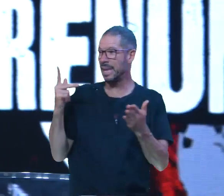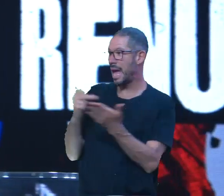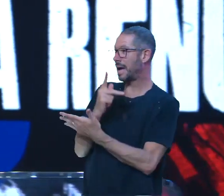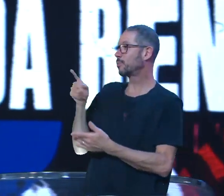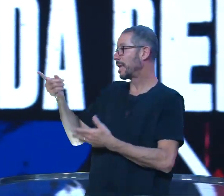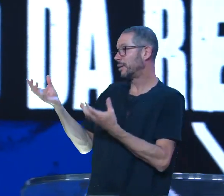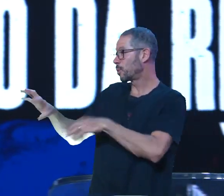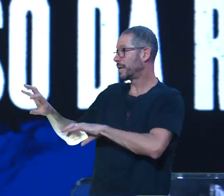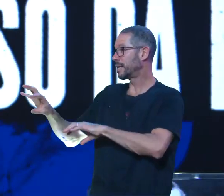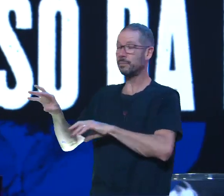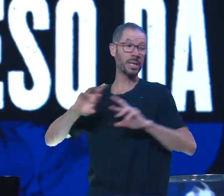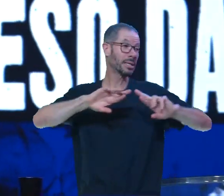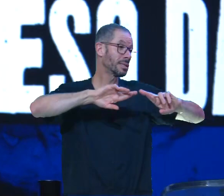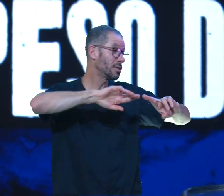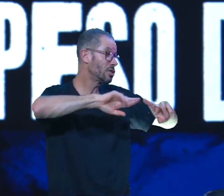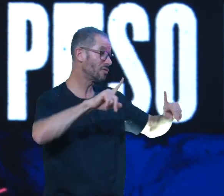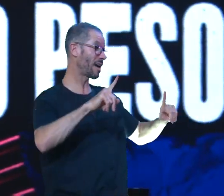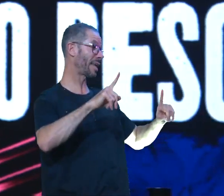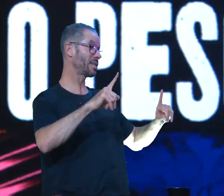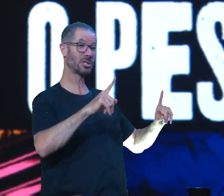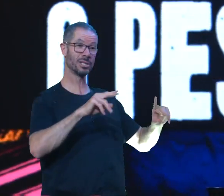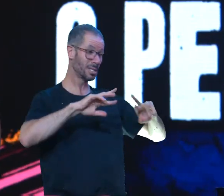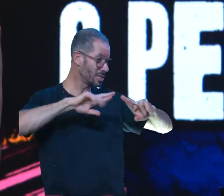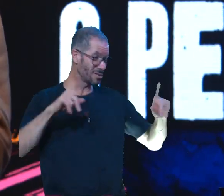queria. Falei, então, porque está diferente, né, meu irmão?